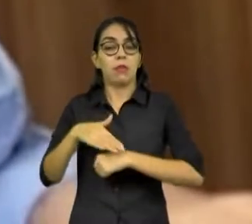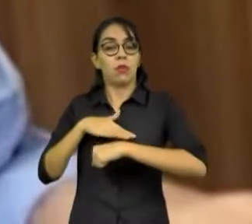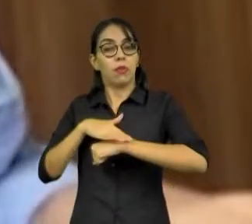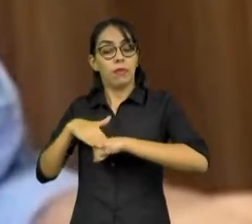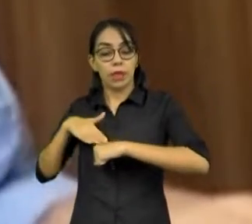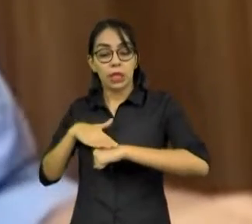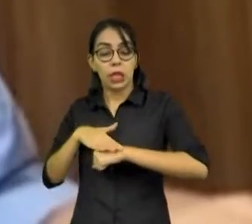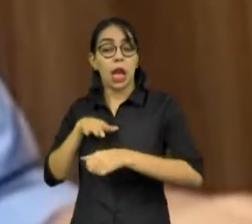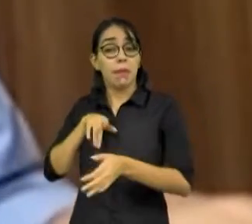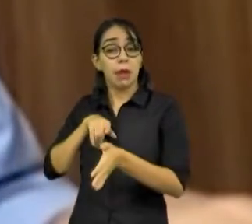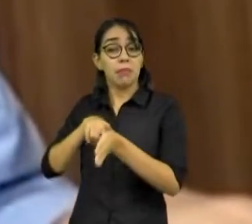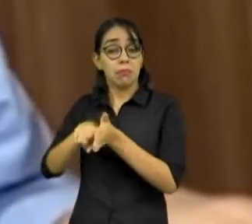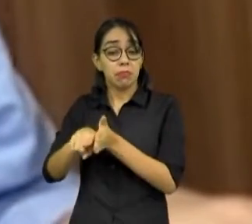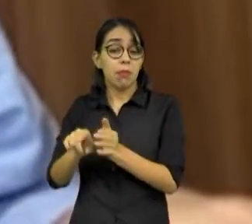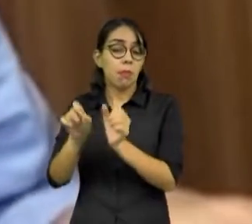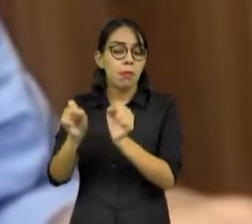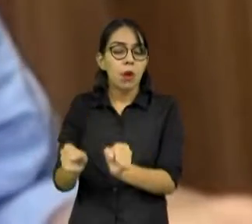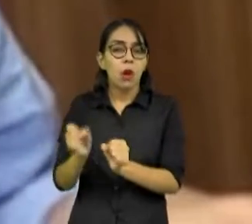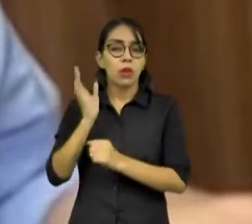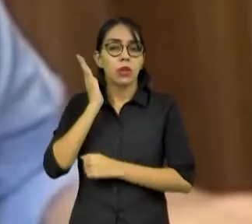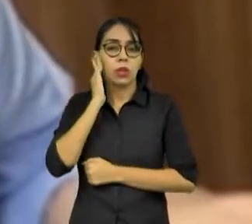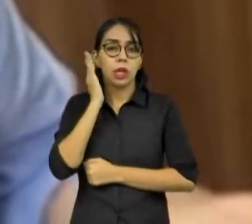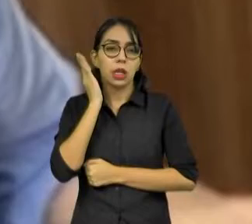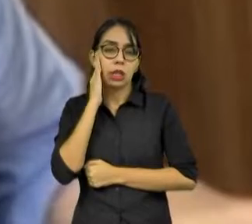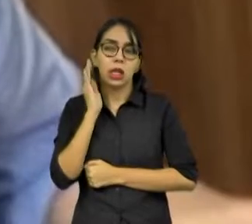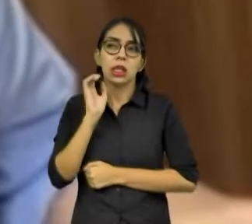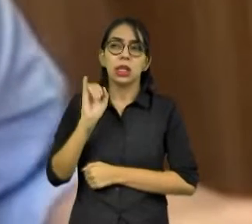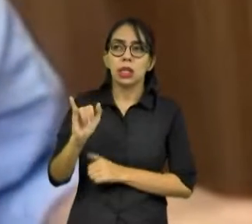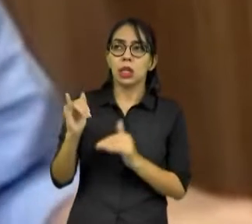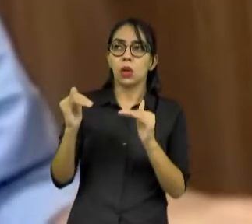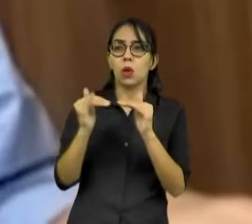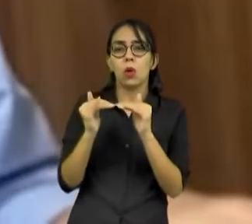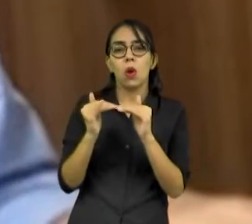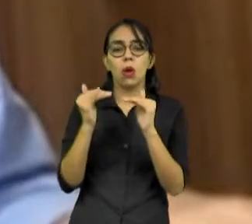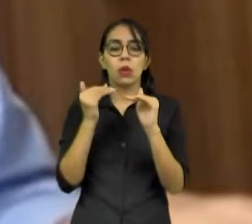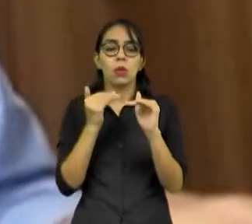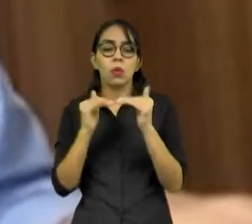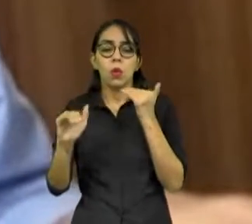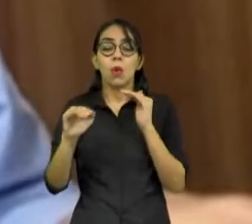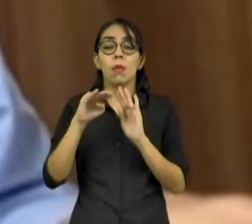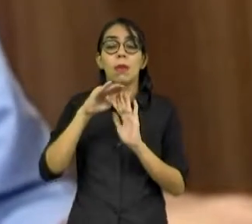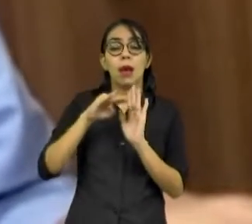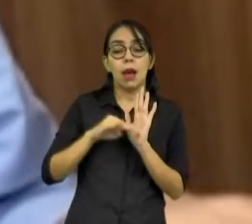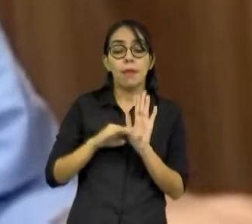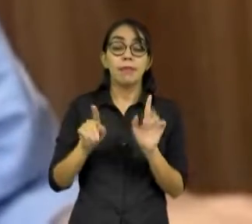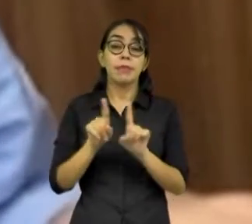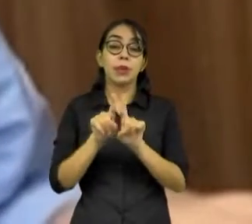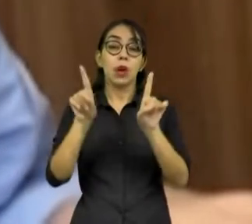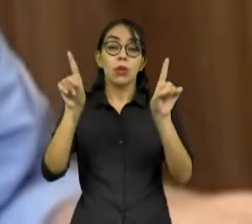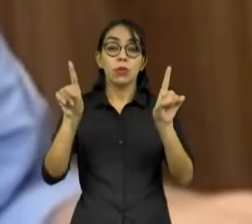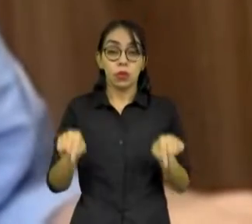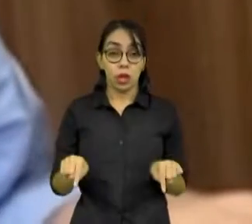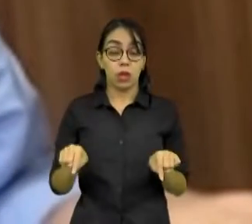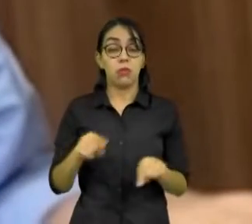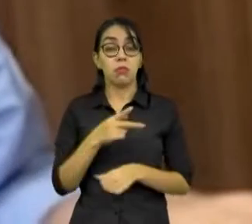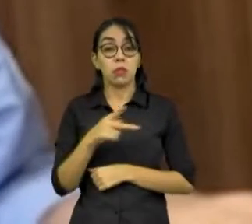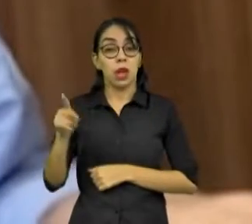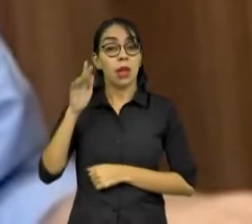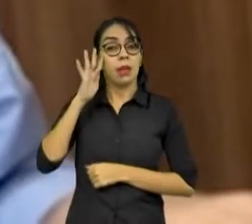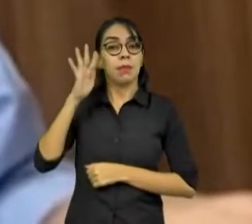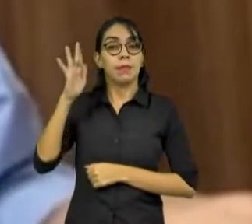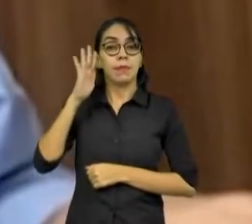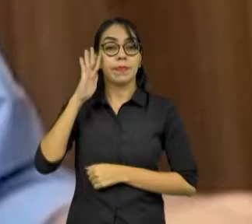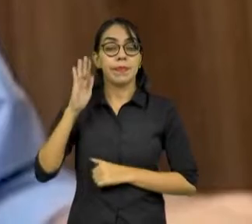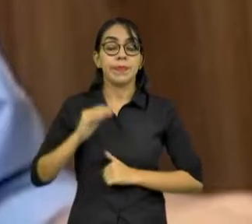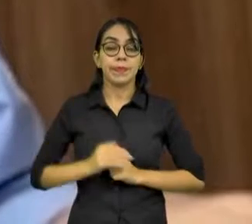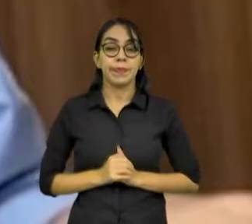ter oportunidade de trocar ideias, vai ter oportunidade, quais são os projetos que ele está pensando em fazer. Então,